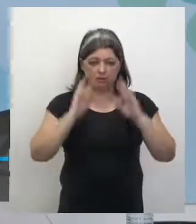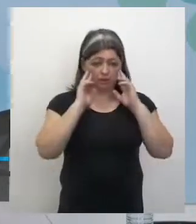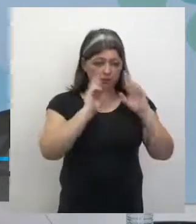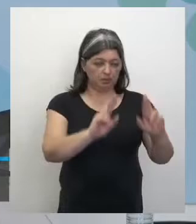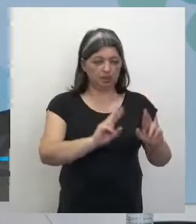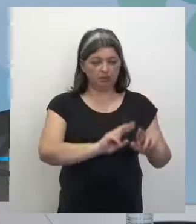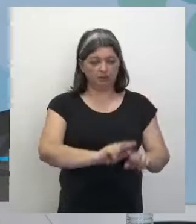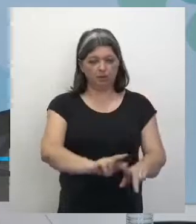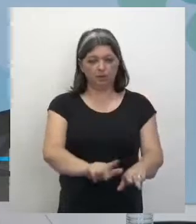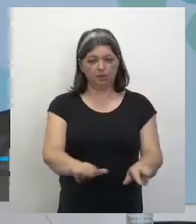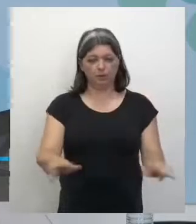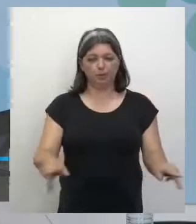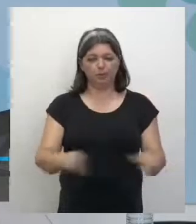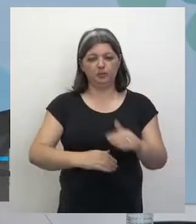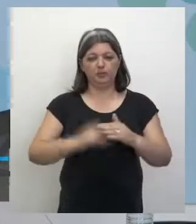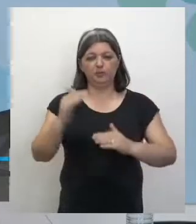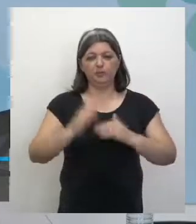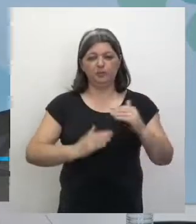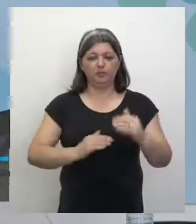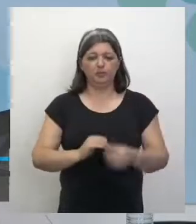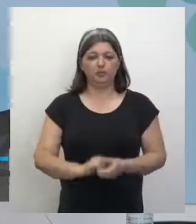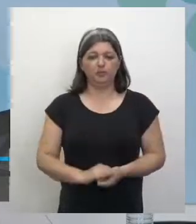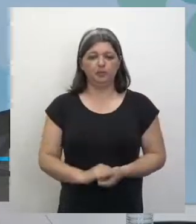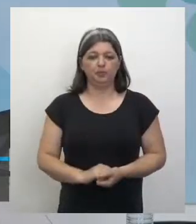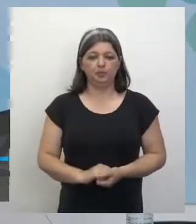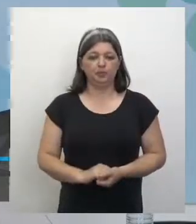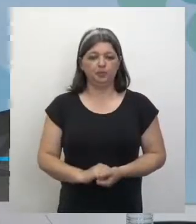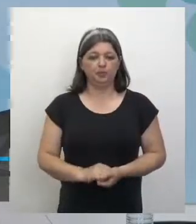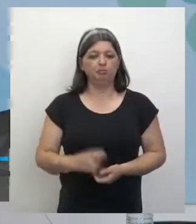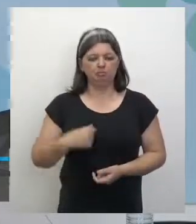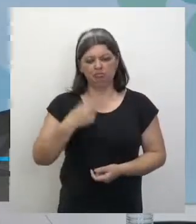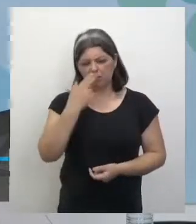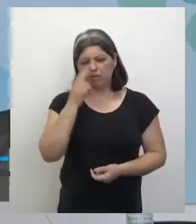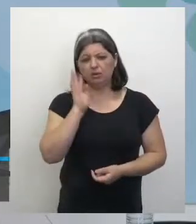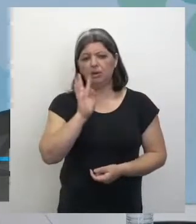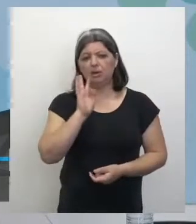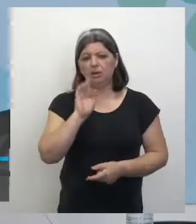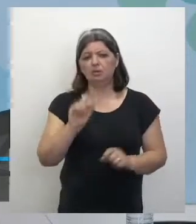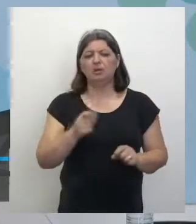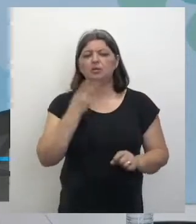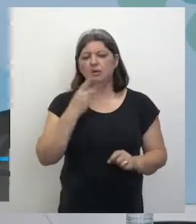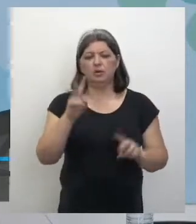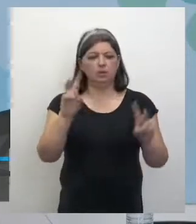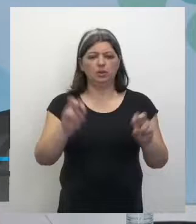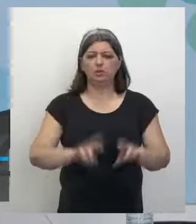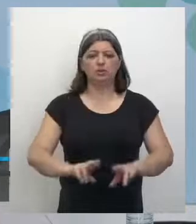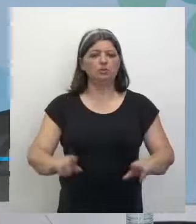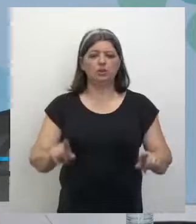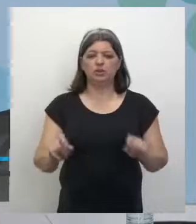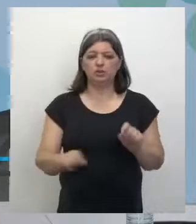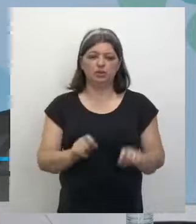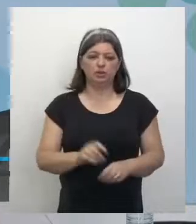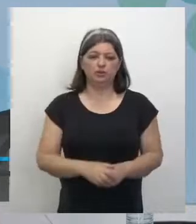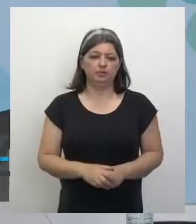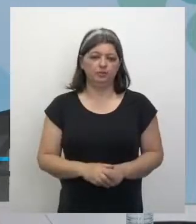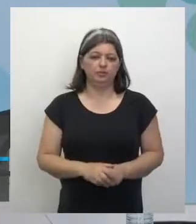né? Então essa é a habilidade, né? Então acho legal você falar da diferença. A diferença é um